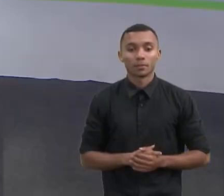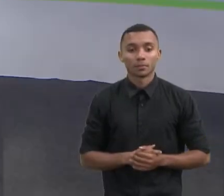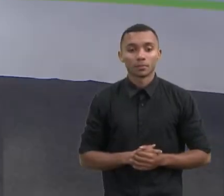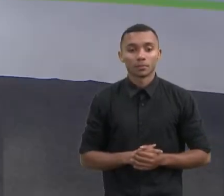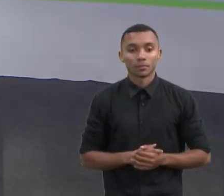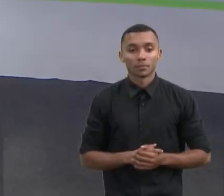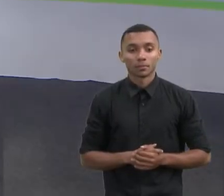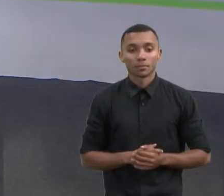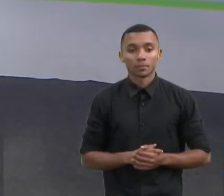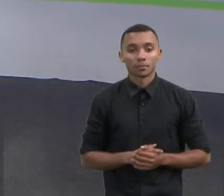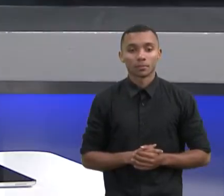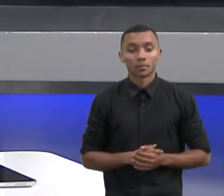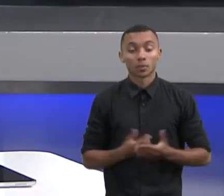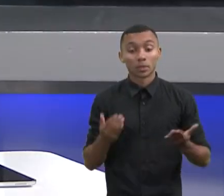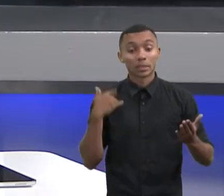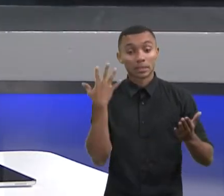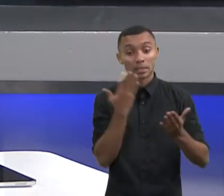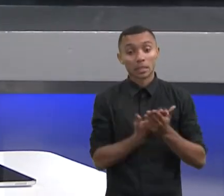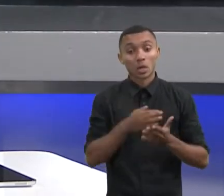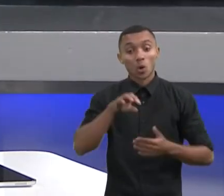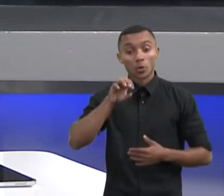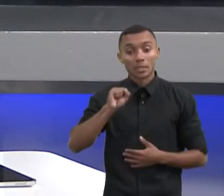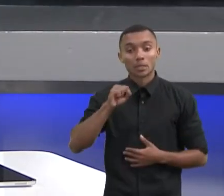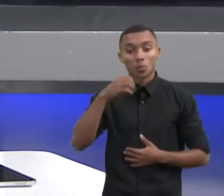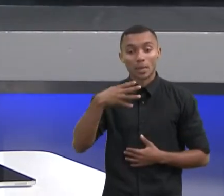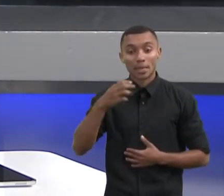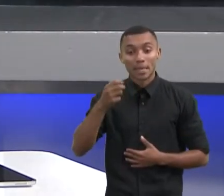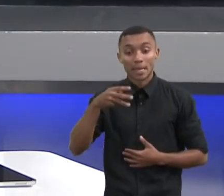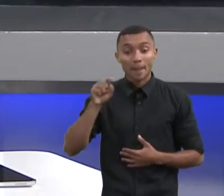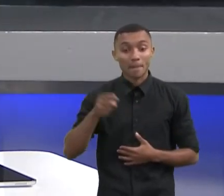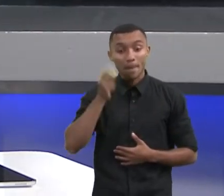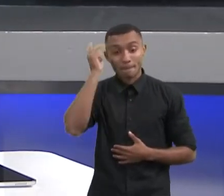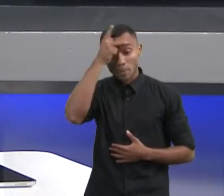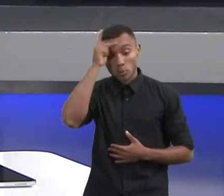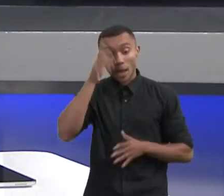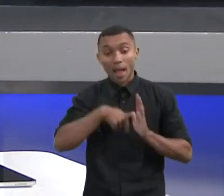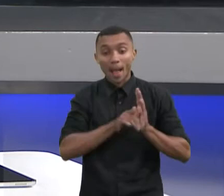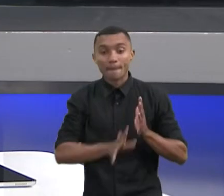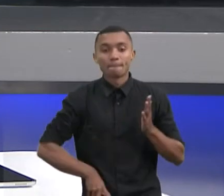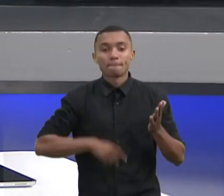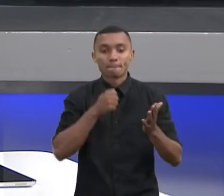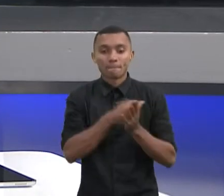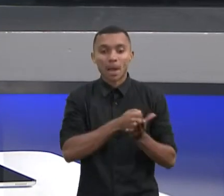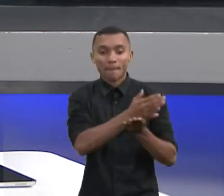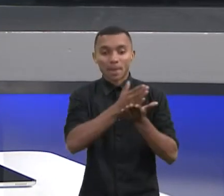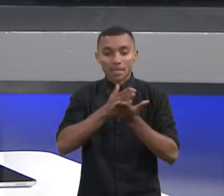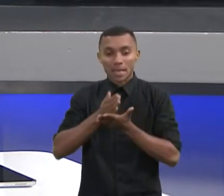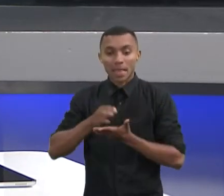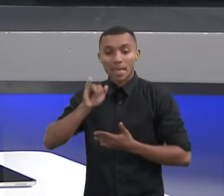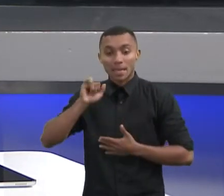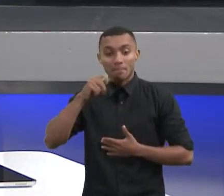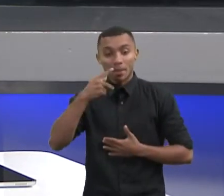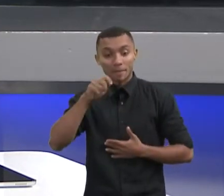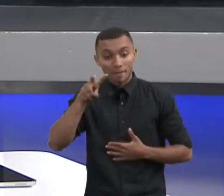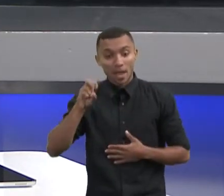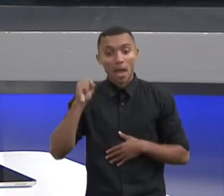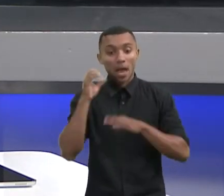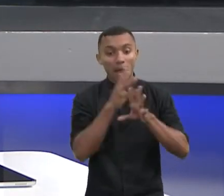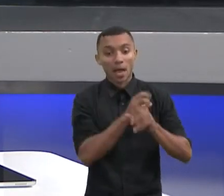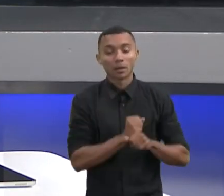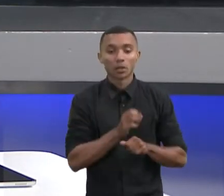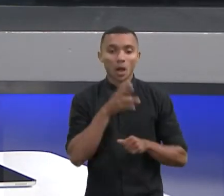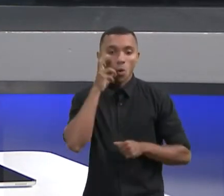o momento, aproximadamente 843 mil contribuintes pagaram as primeiras parcelas do imposto, representando